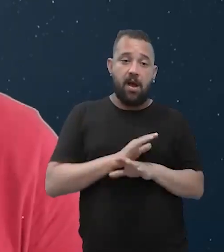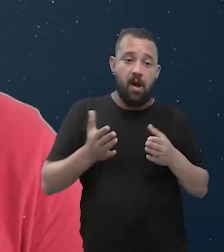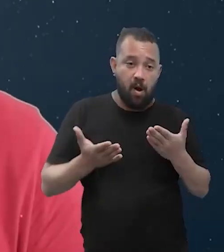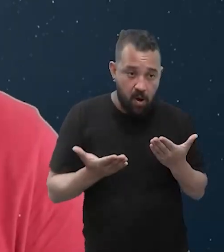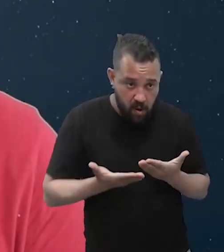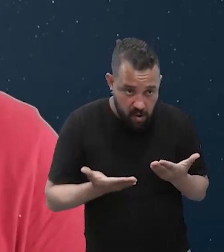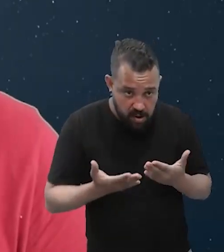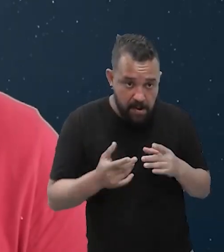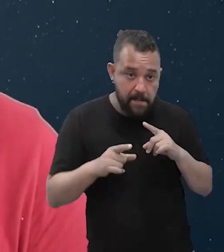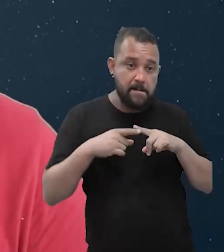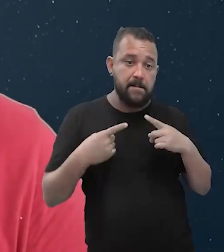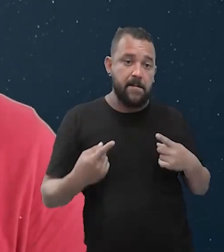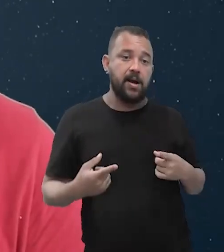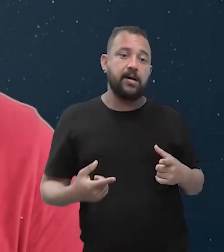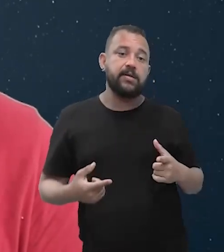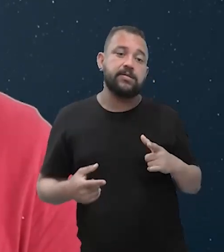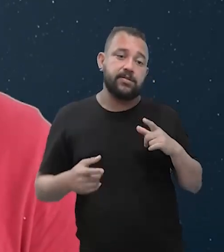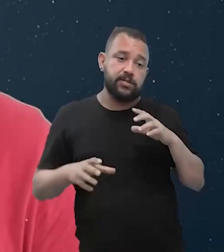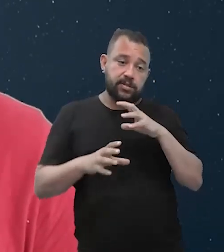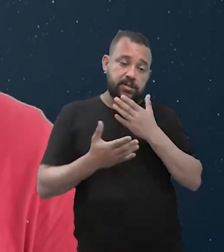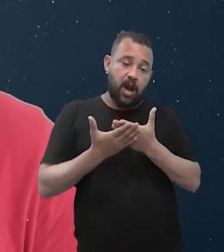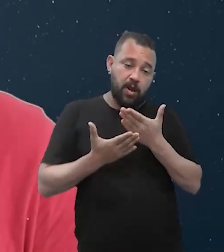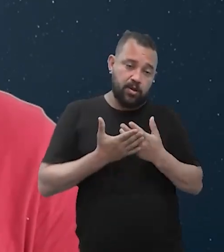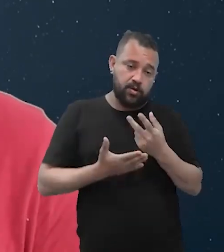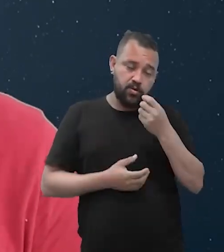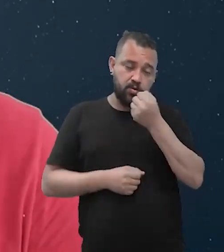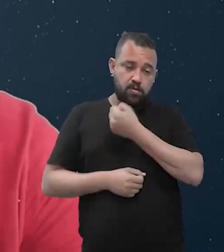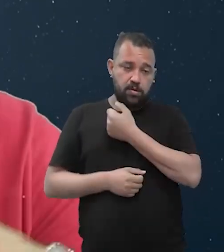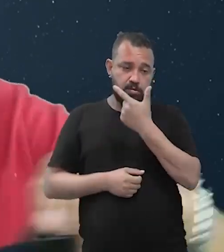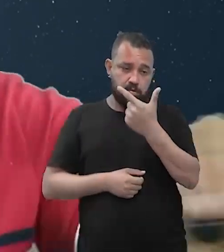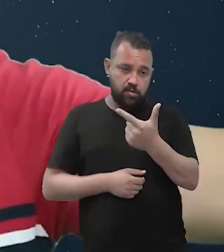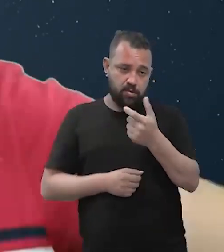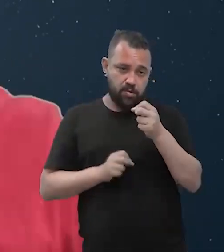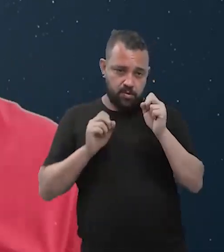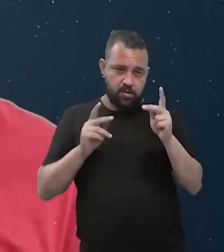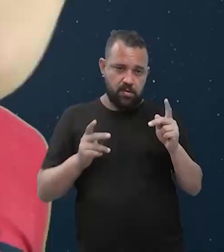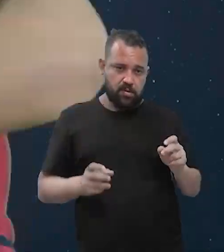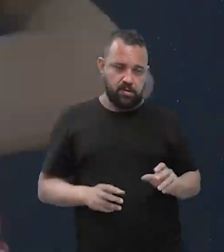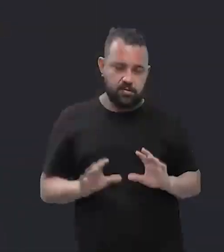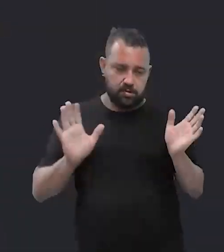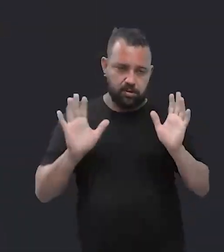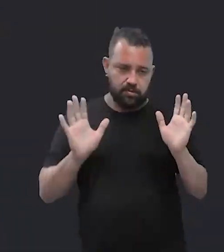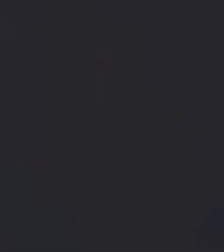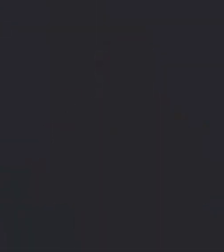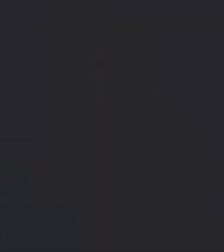mas vem mais aula por aí. Aula número 2, na sequência, vem comigo, valeu, tchau!